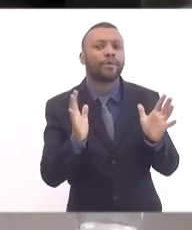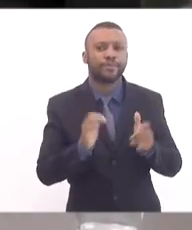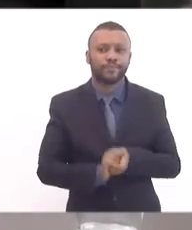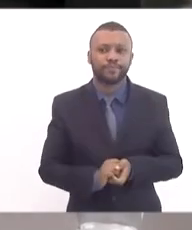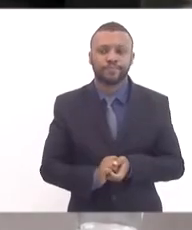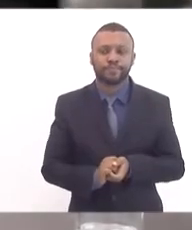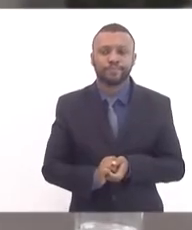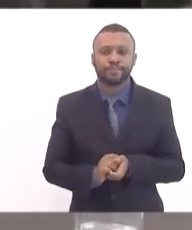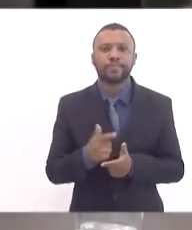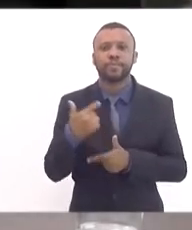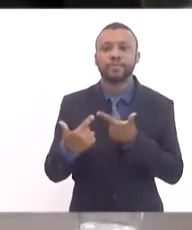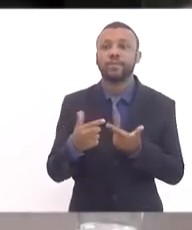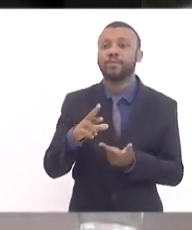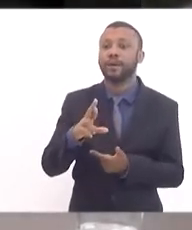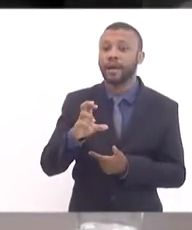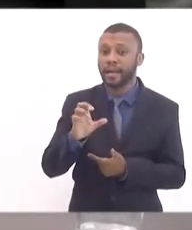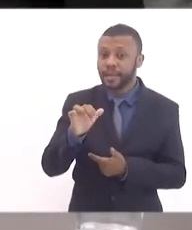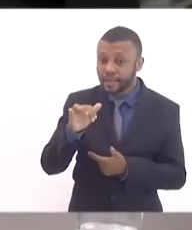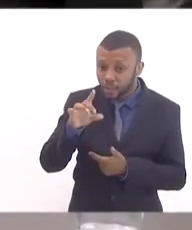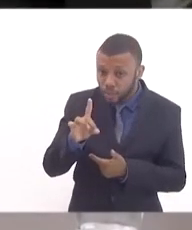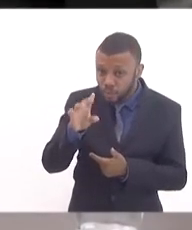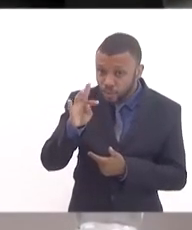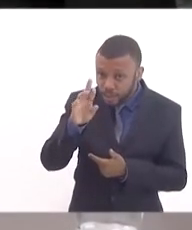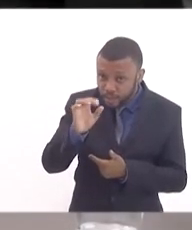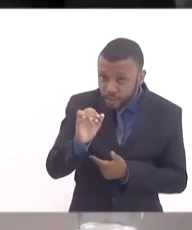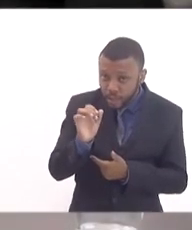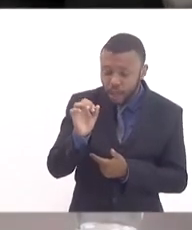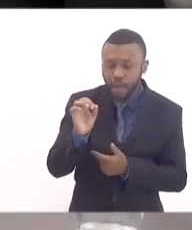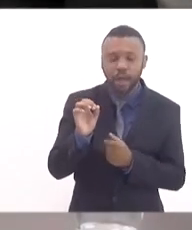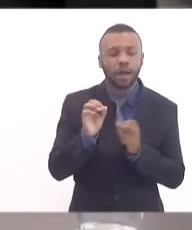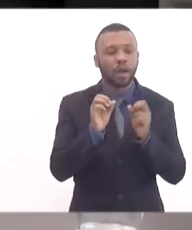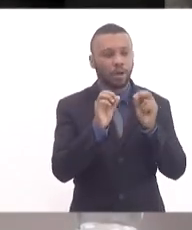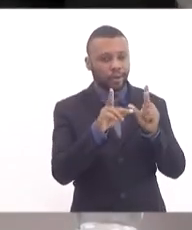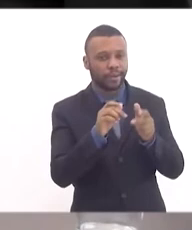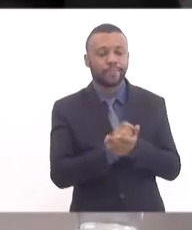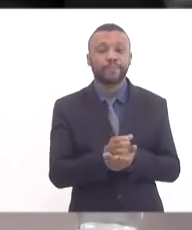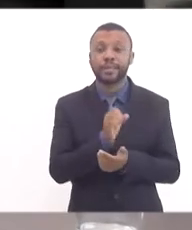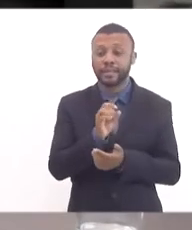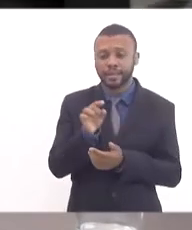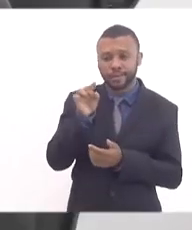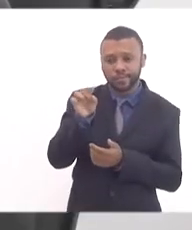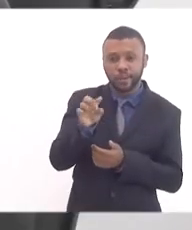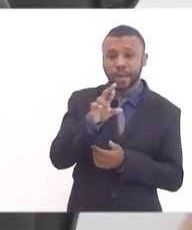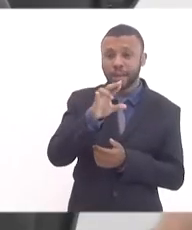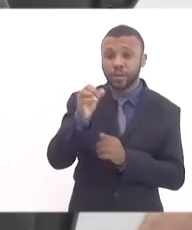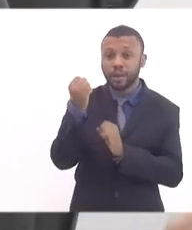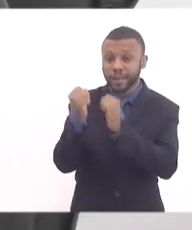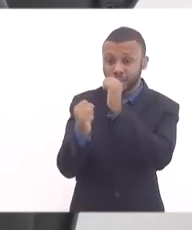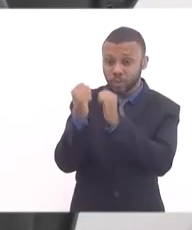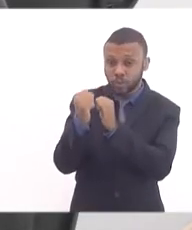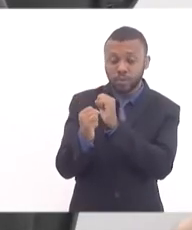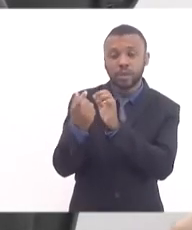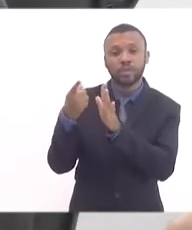a indústria o rio de hoje se o indústria de ferir o seu salário sua recebeu só